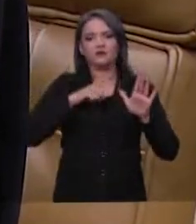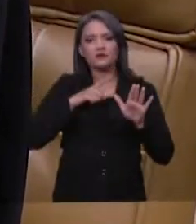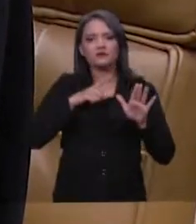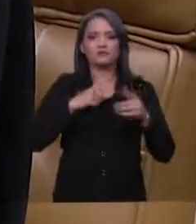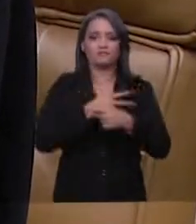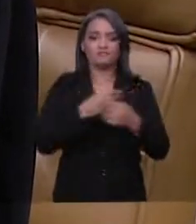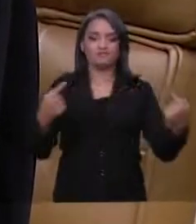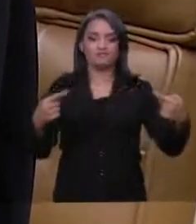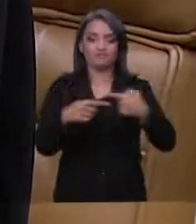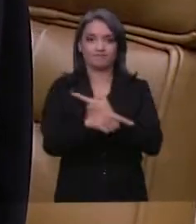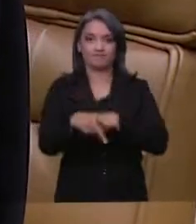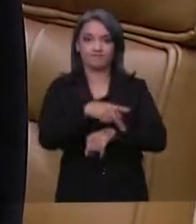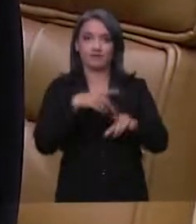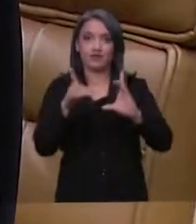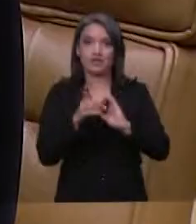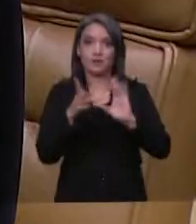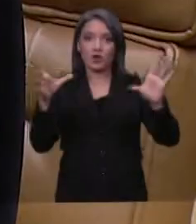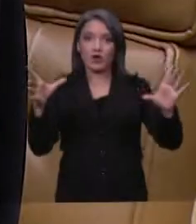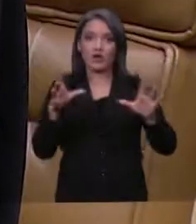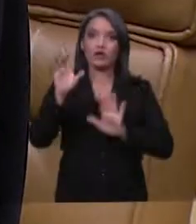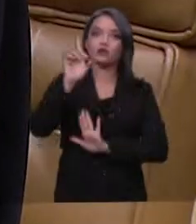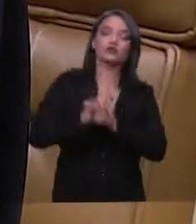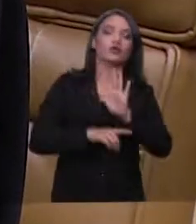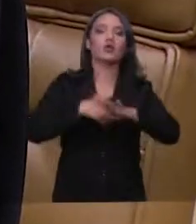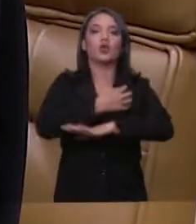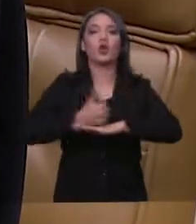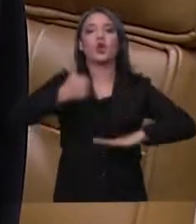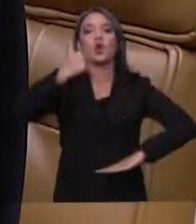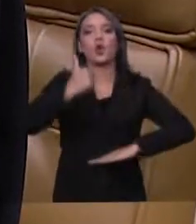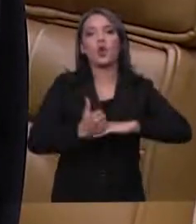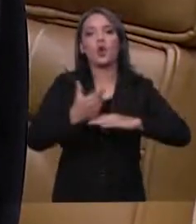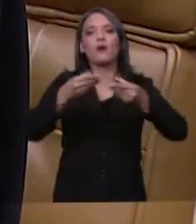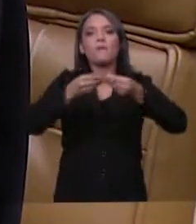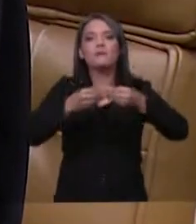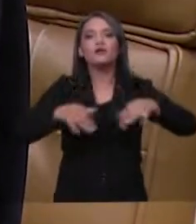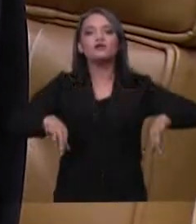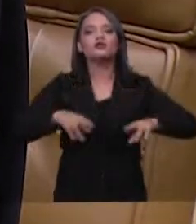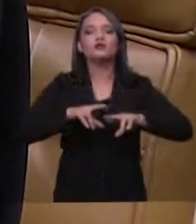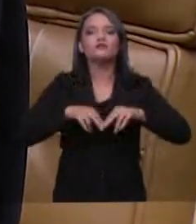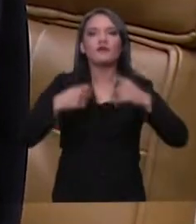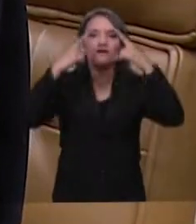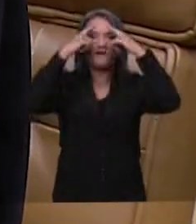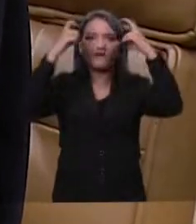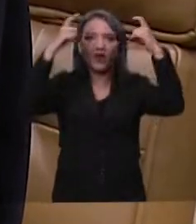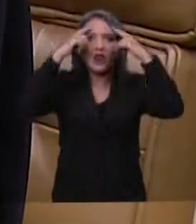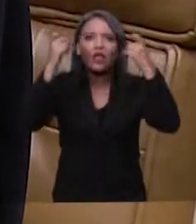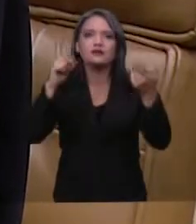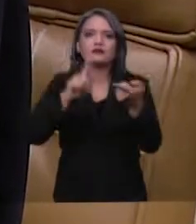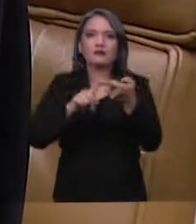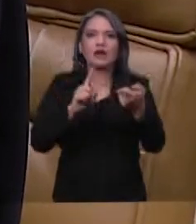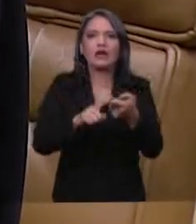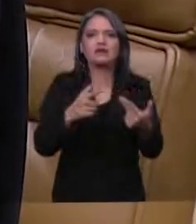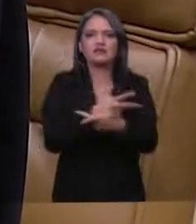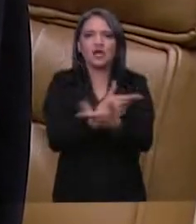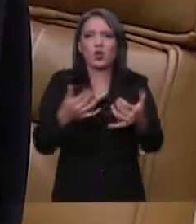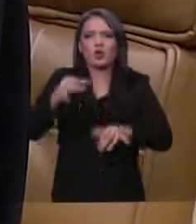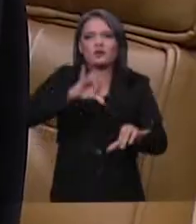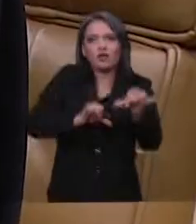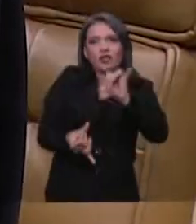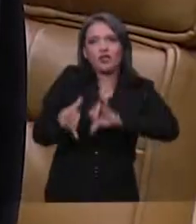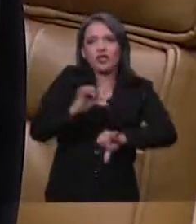Direito, golpe de Estado, dano qualificado pela violência e ameaça, com emprego de substância